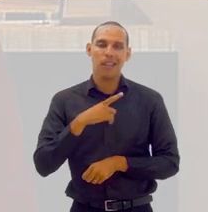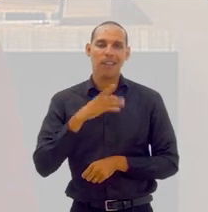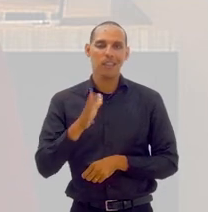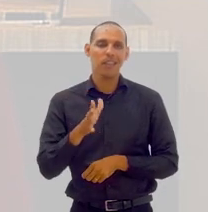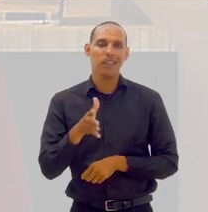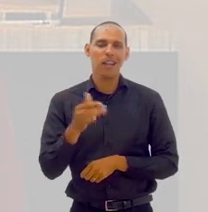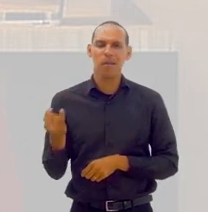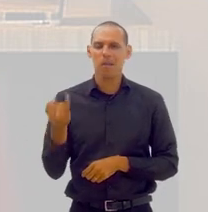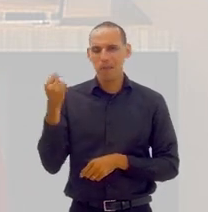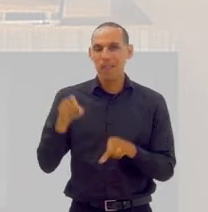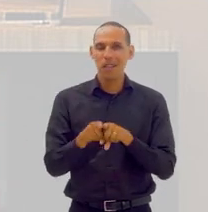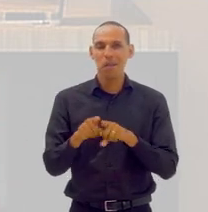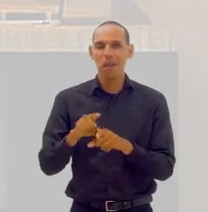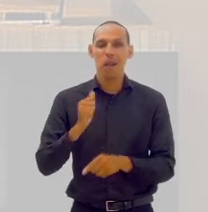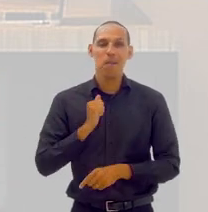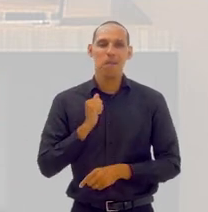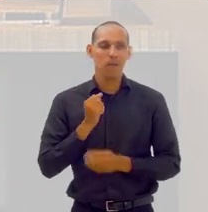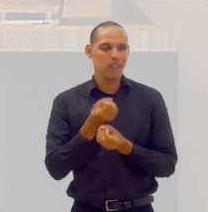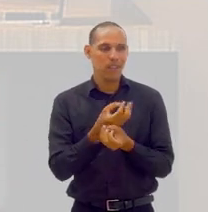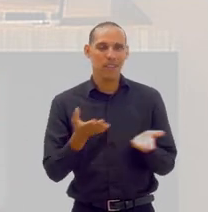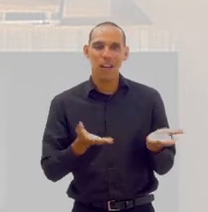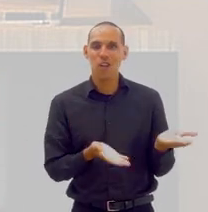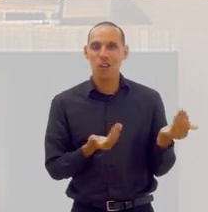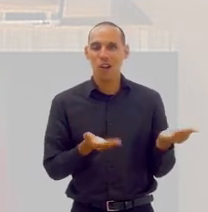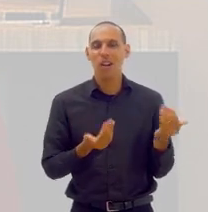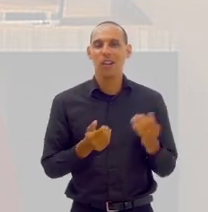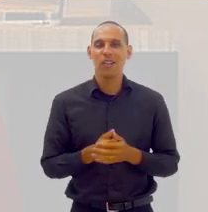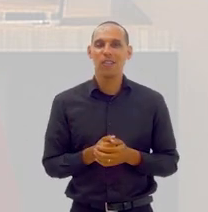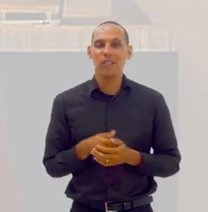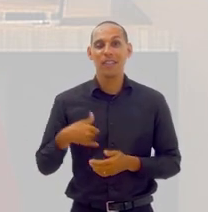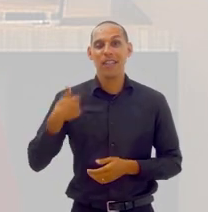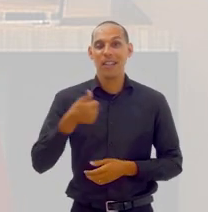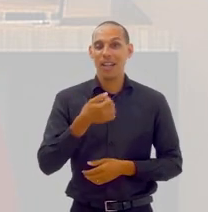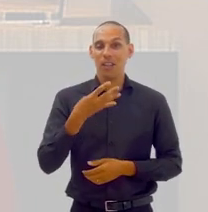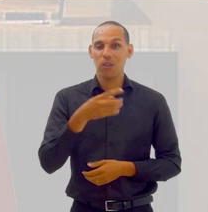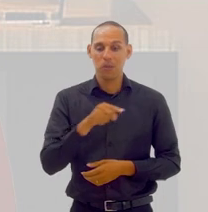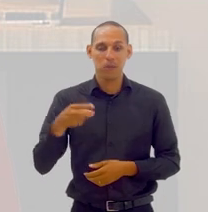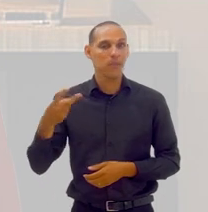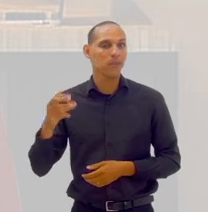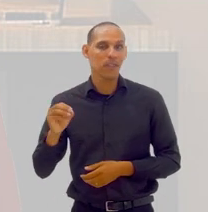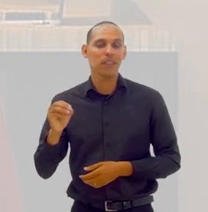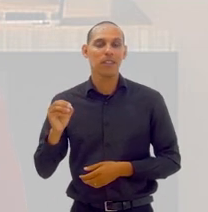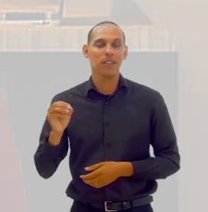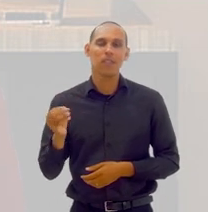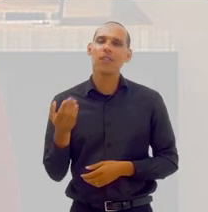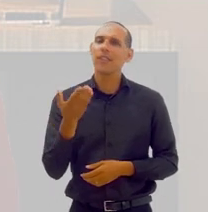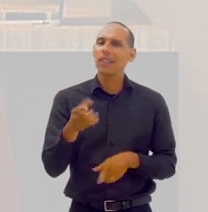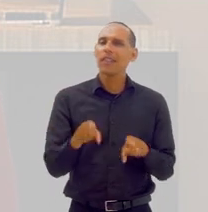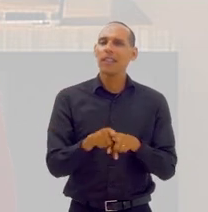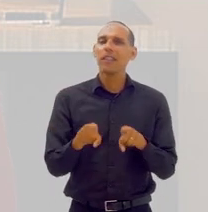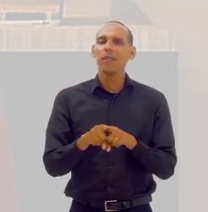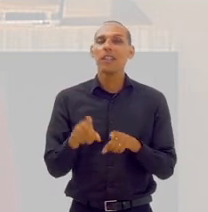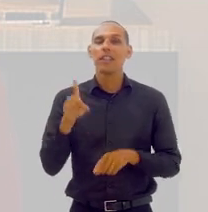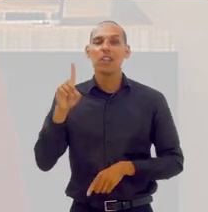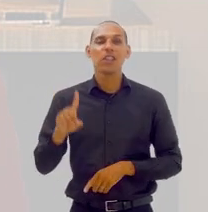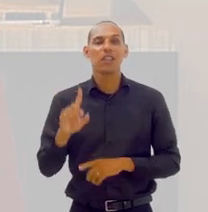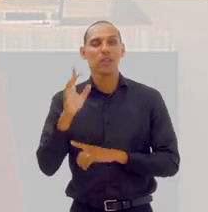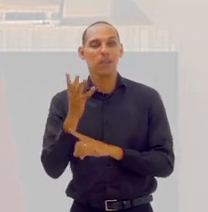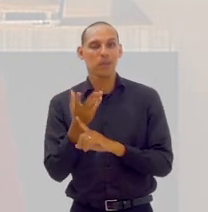importante também, com bolsas, né, para os jovens entre 14 e 20 anos. E o senhor também é diretor